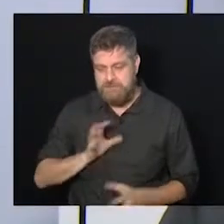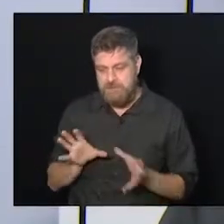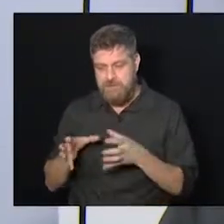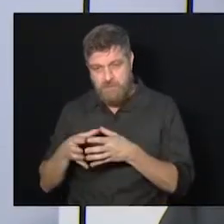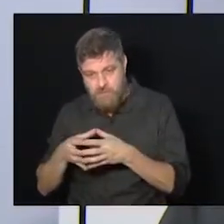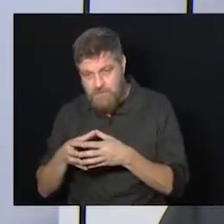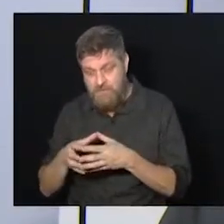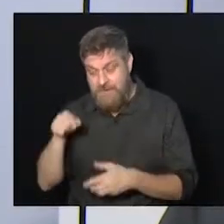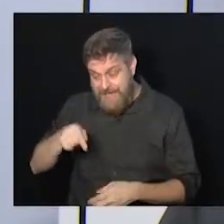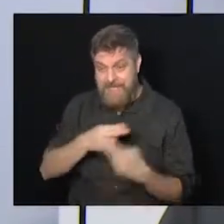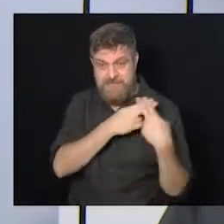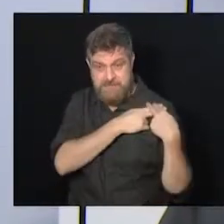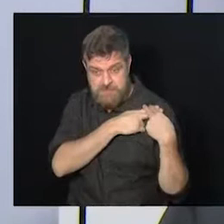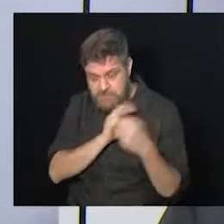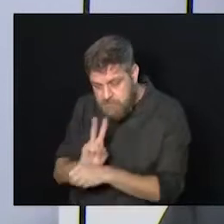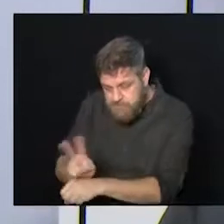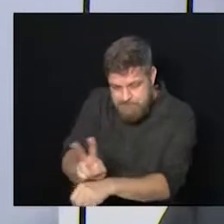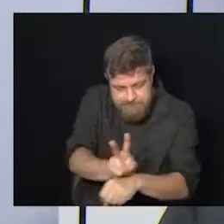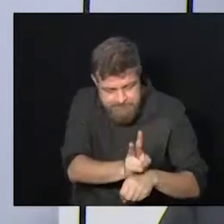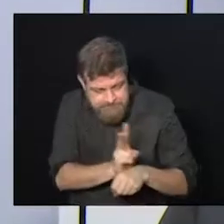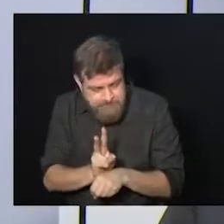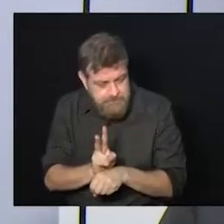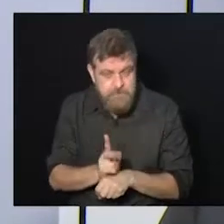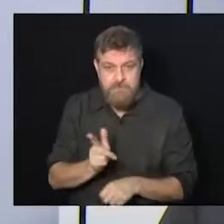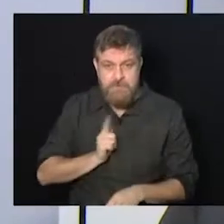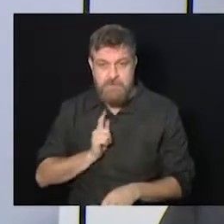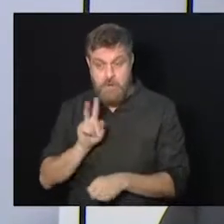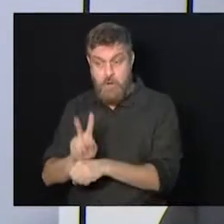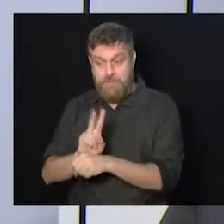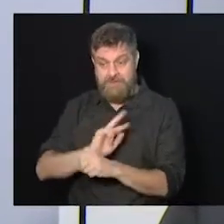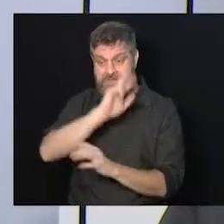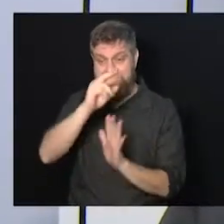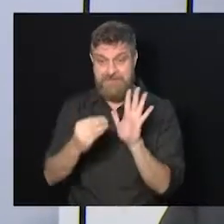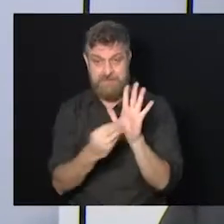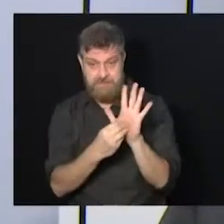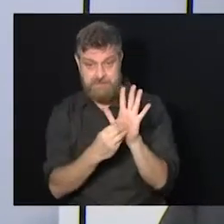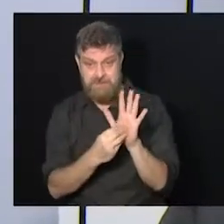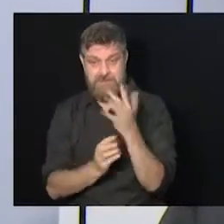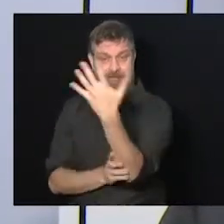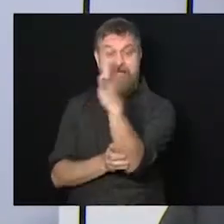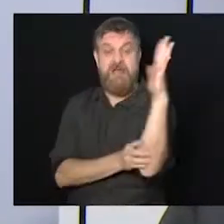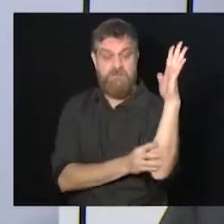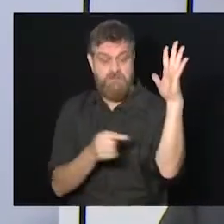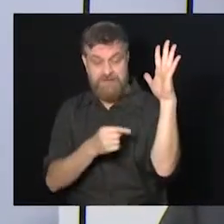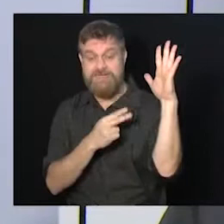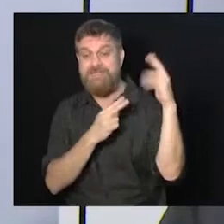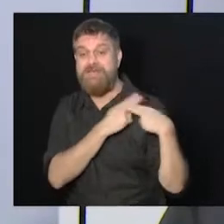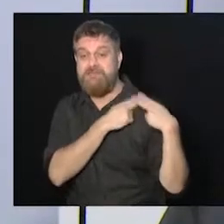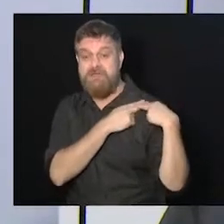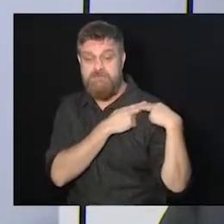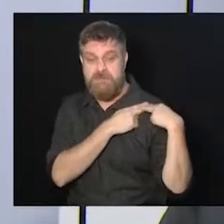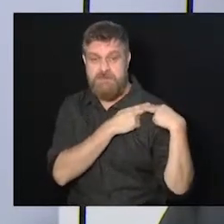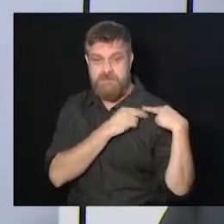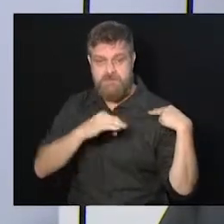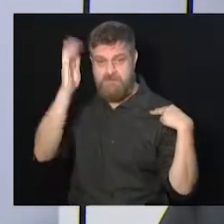que fazem esse tipo de... O ICMBio, que cuida das florestas federais, eles